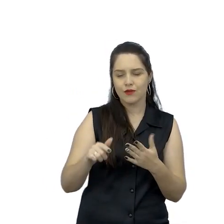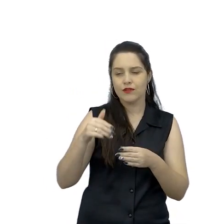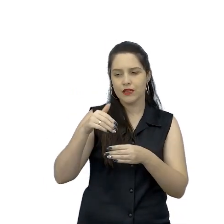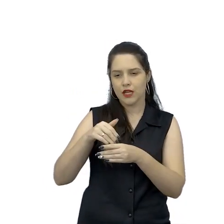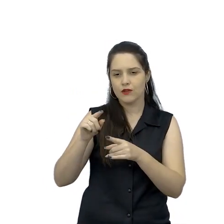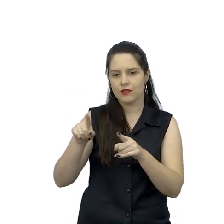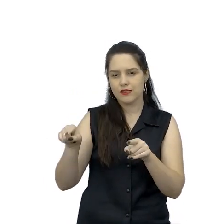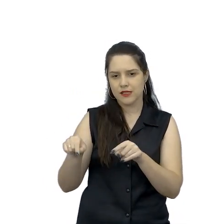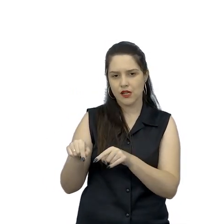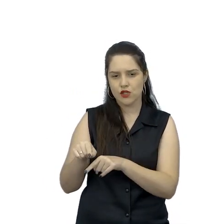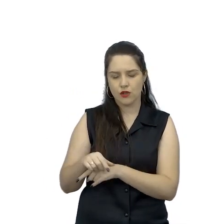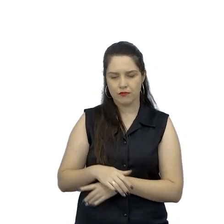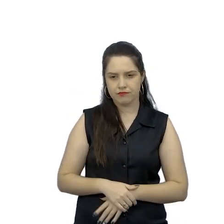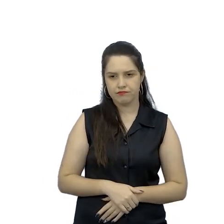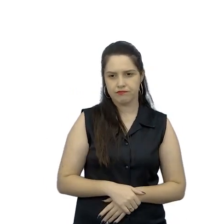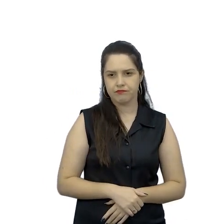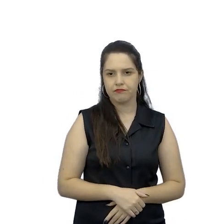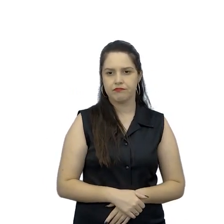aula.